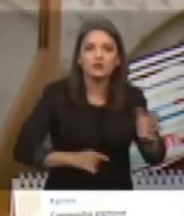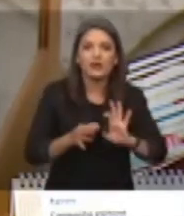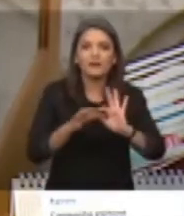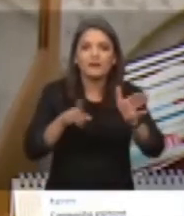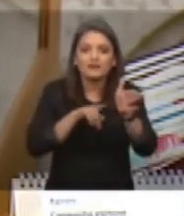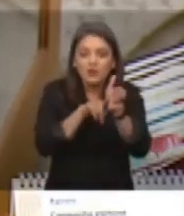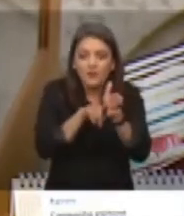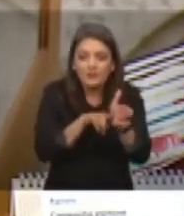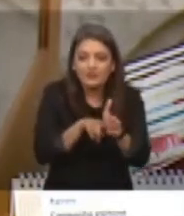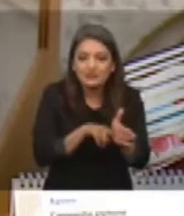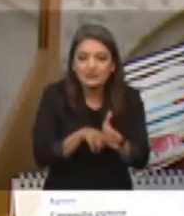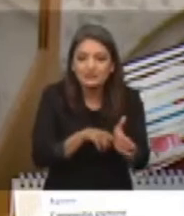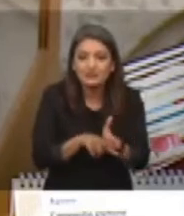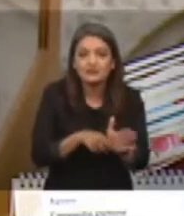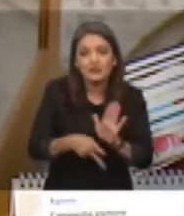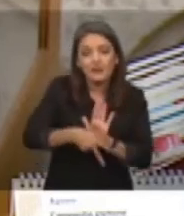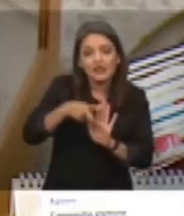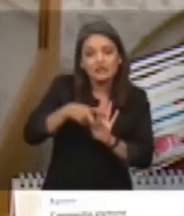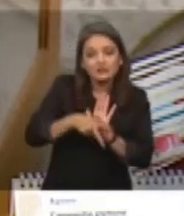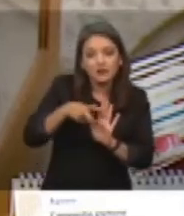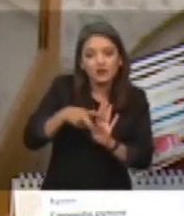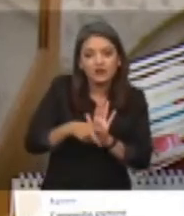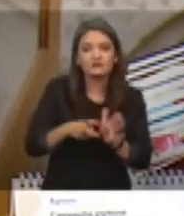pesquisa e exploração de